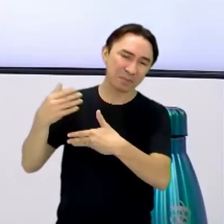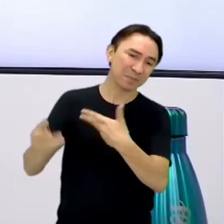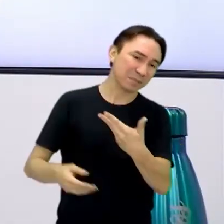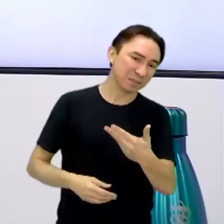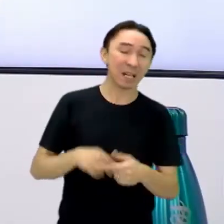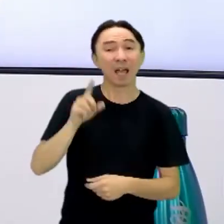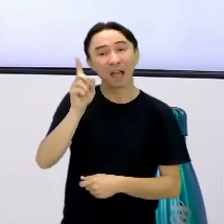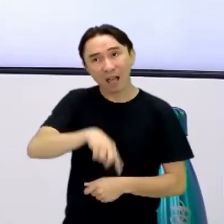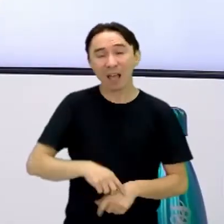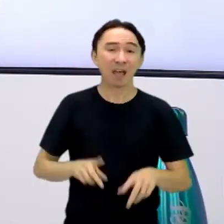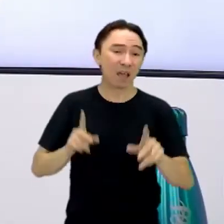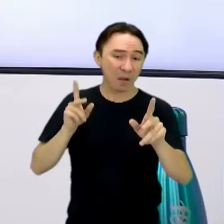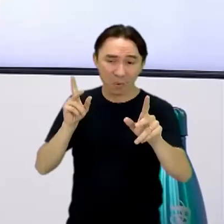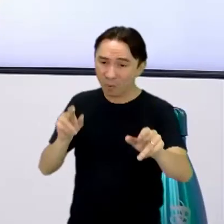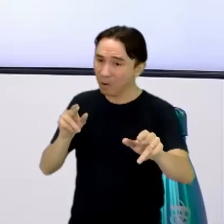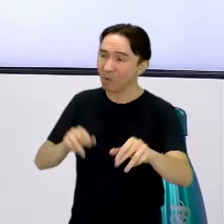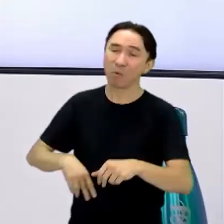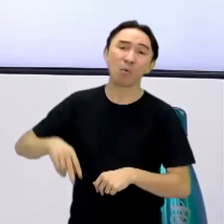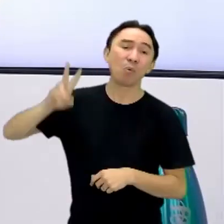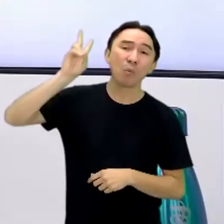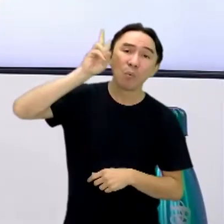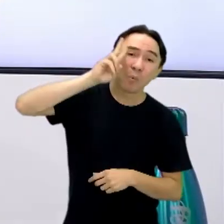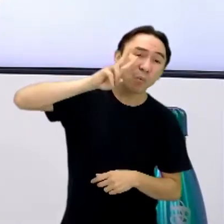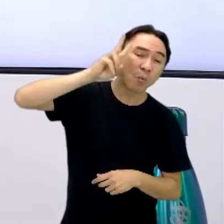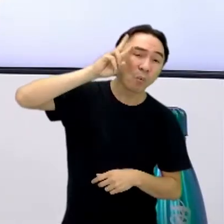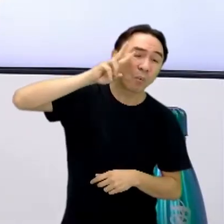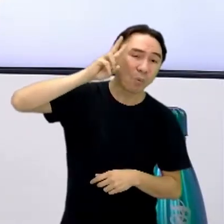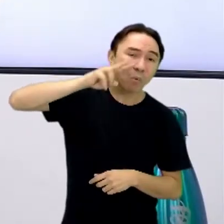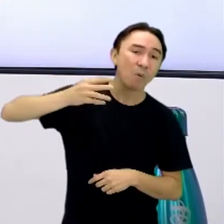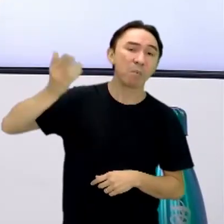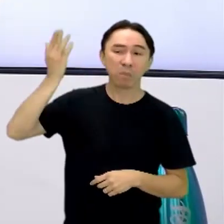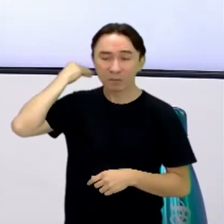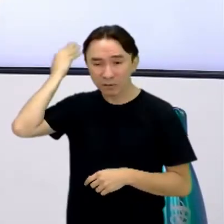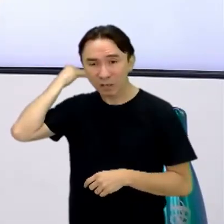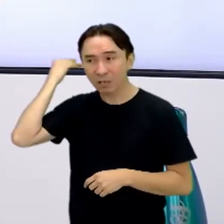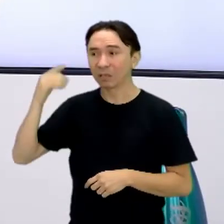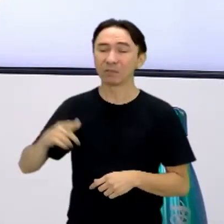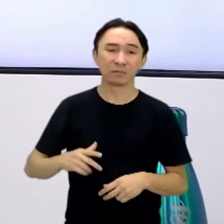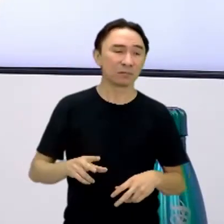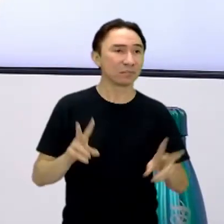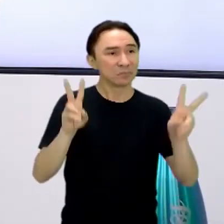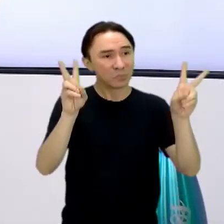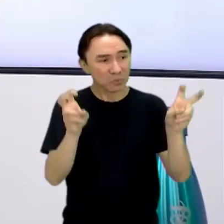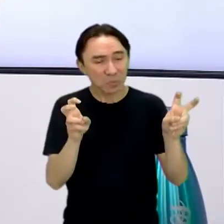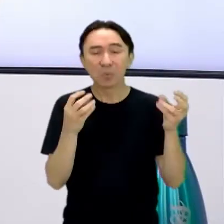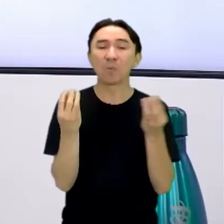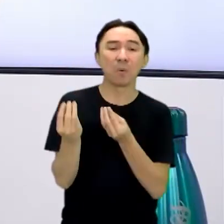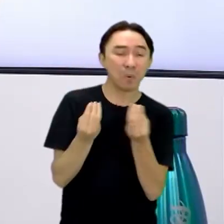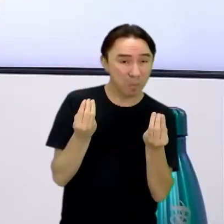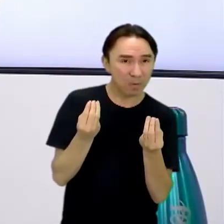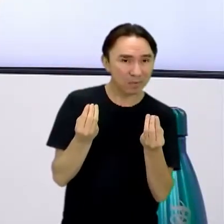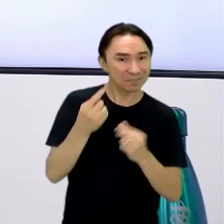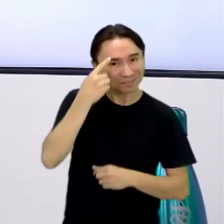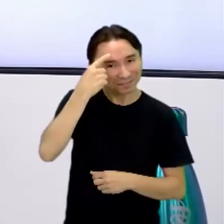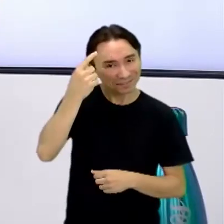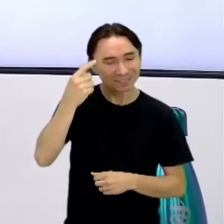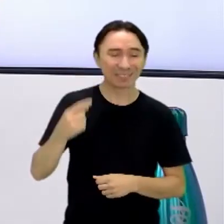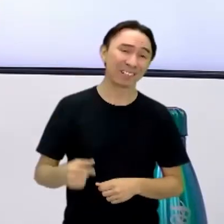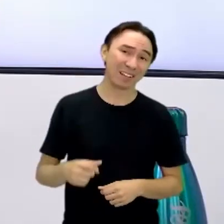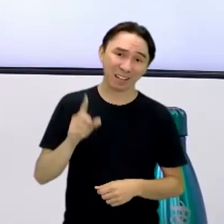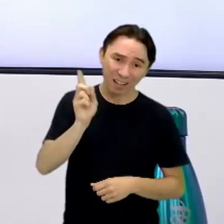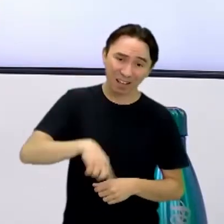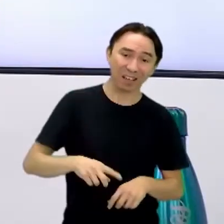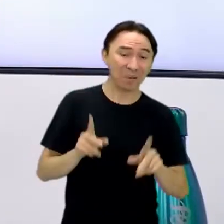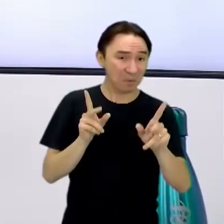relato histórico, né? Sobre como naquele momento esse assunto foi tratado, tá? Então, a gente pode pensar aí numa linha